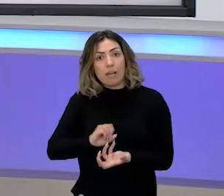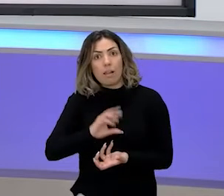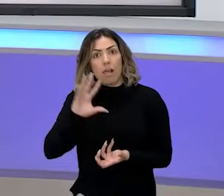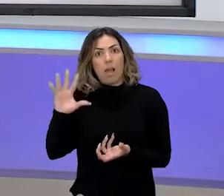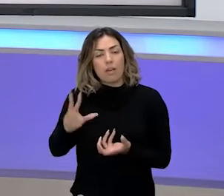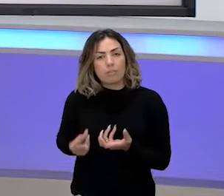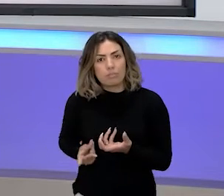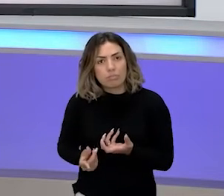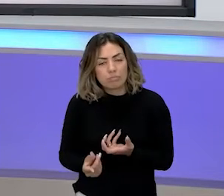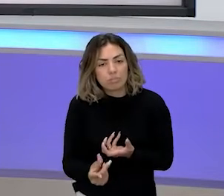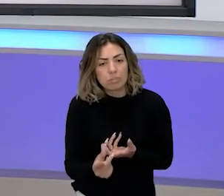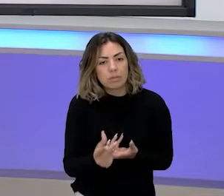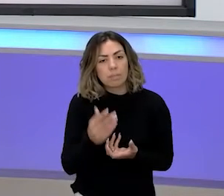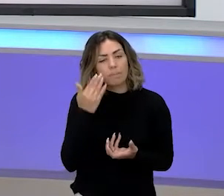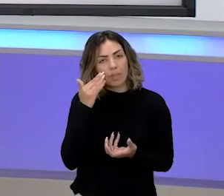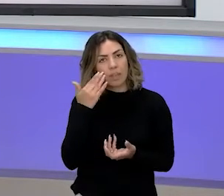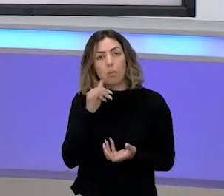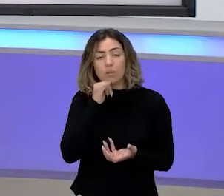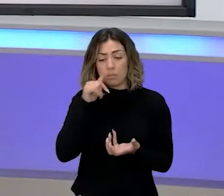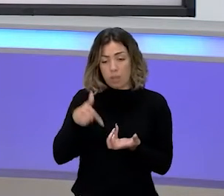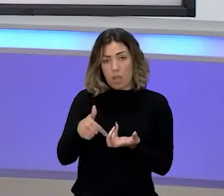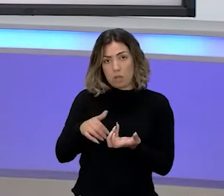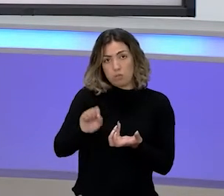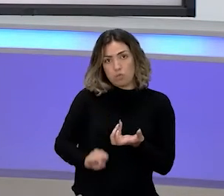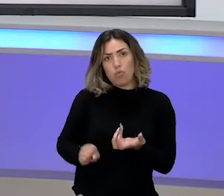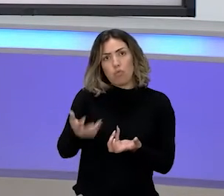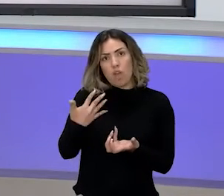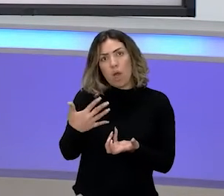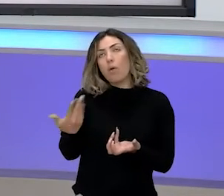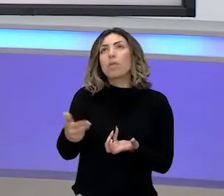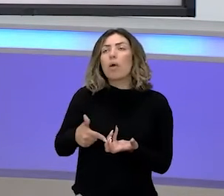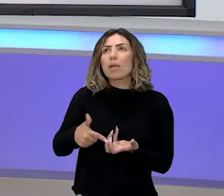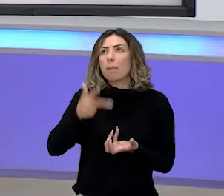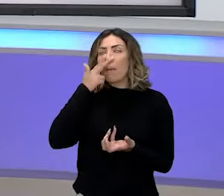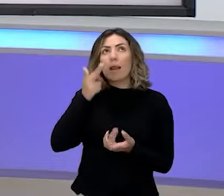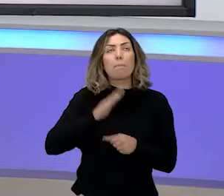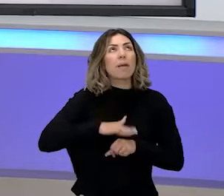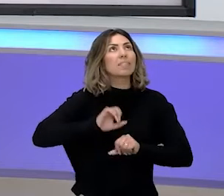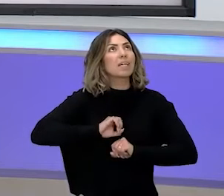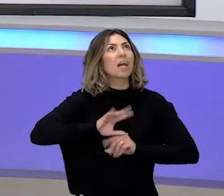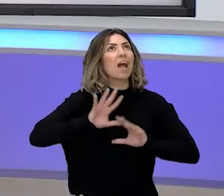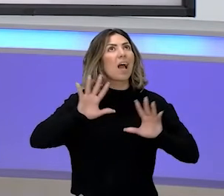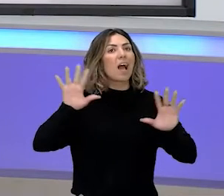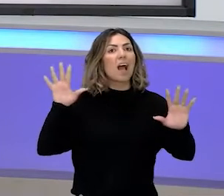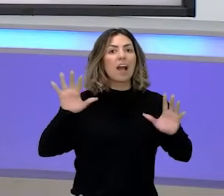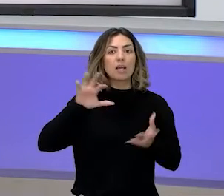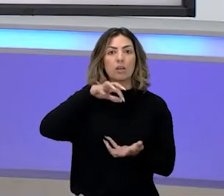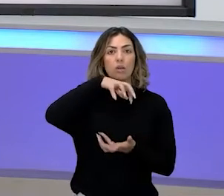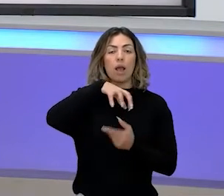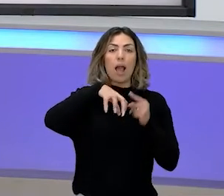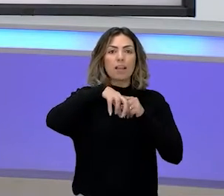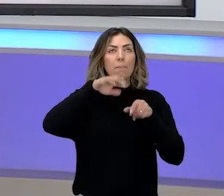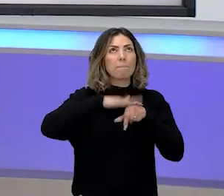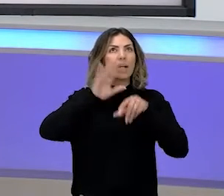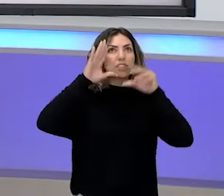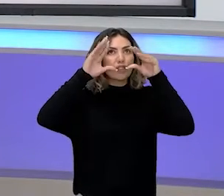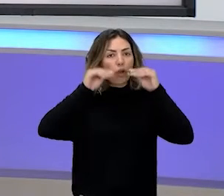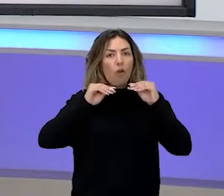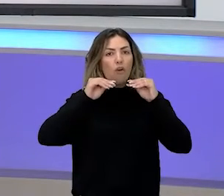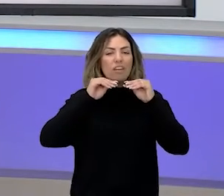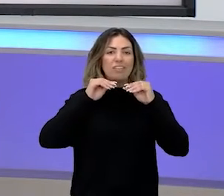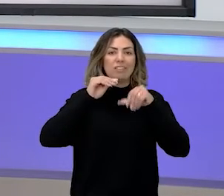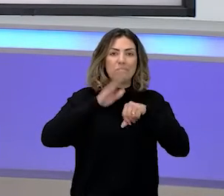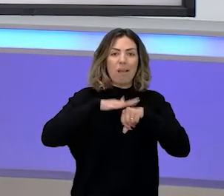no hemisfério sul, onde tem mais luz, vai ser um dia maior, né? Enquanto que lá em cima vai ser uma noite maior. E